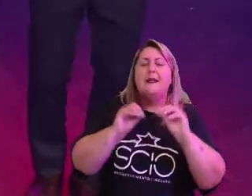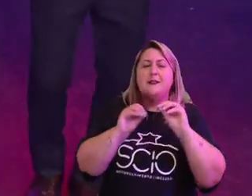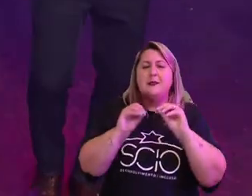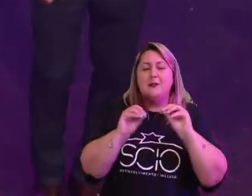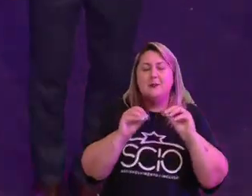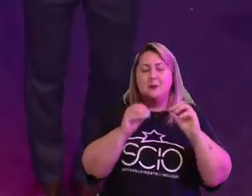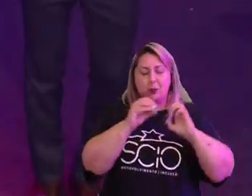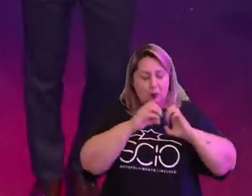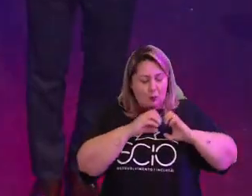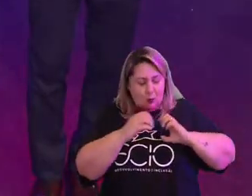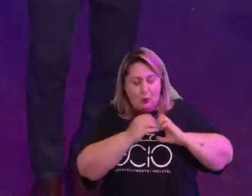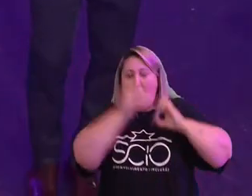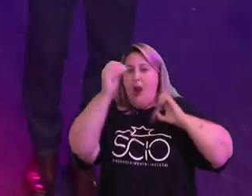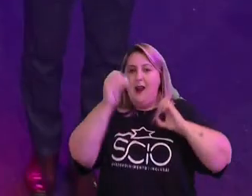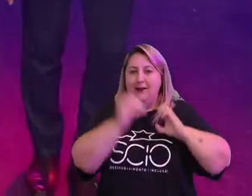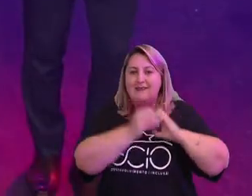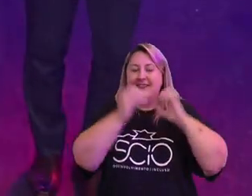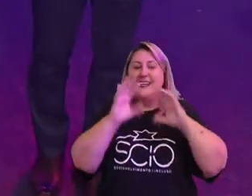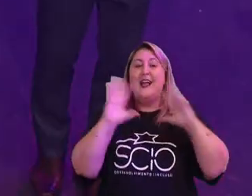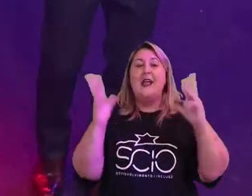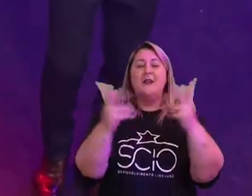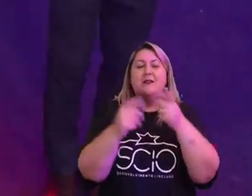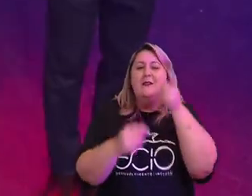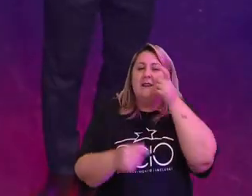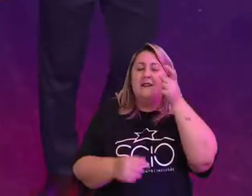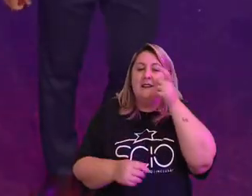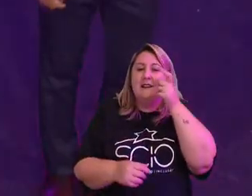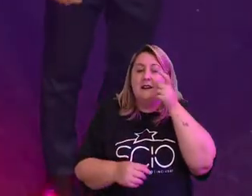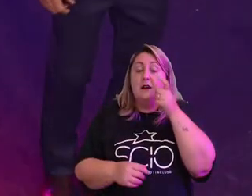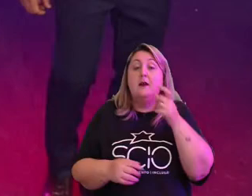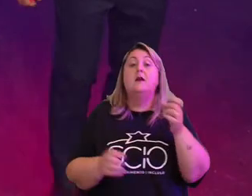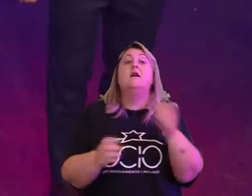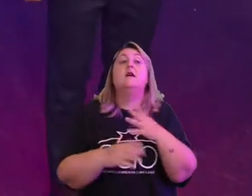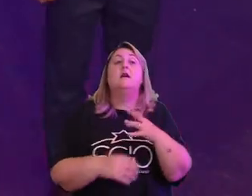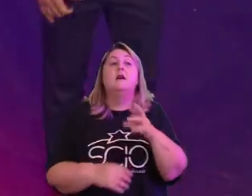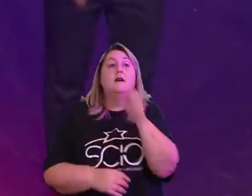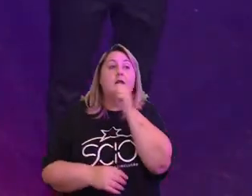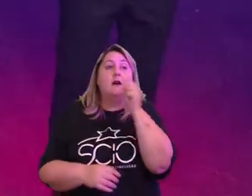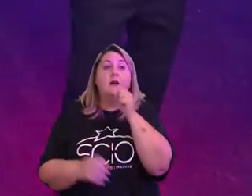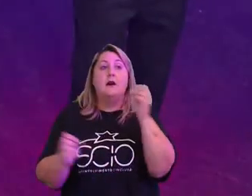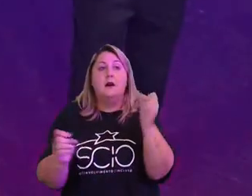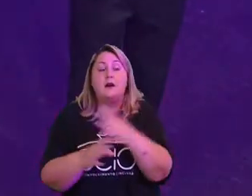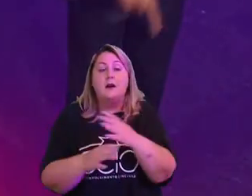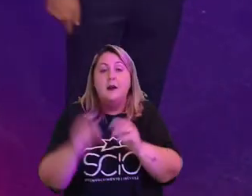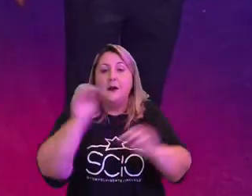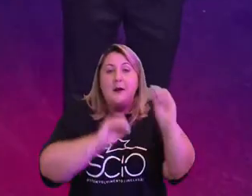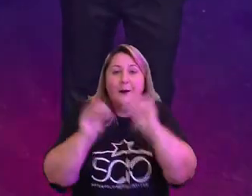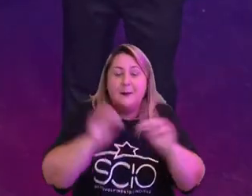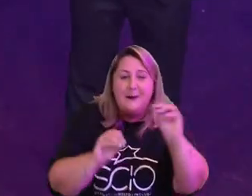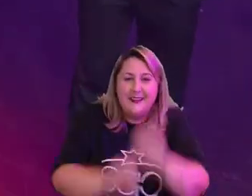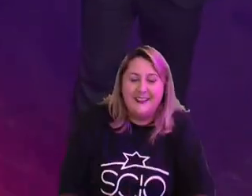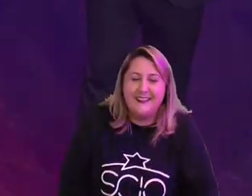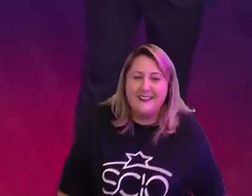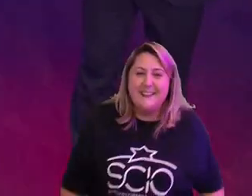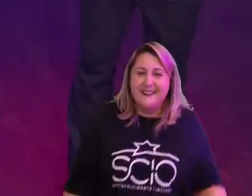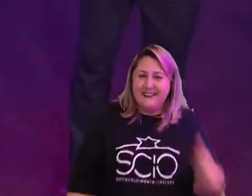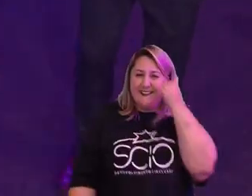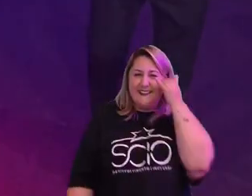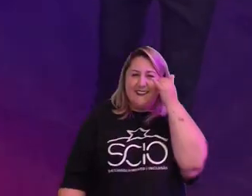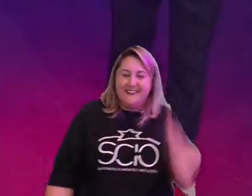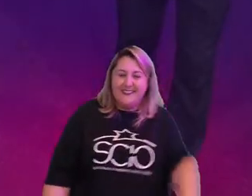de todos! Um beijo a todos que estão assistindo! E segue Roger Flores! Beijo, me liga, Roger!